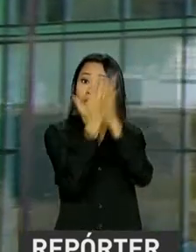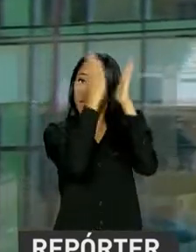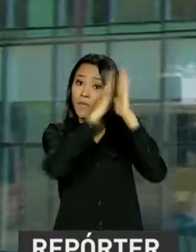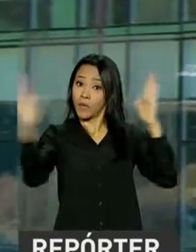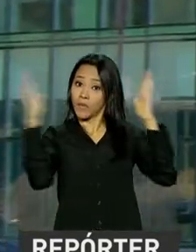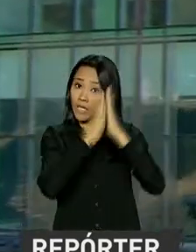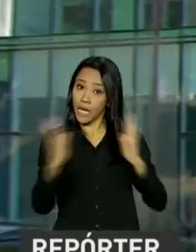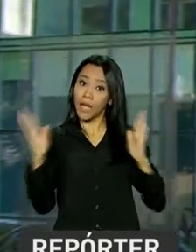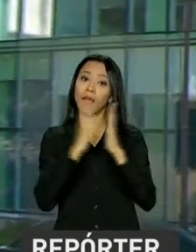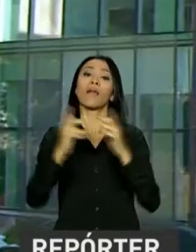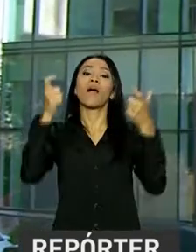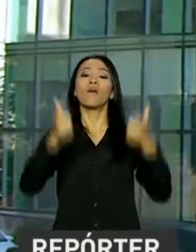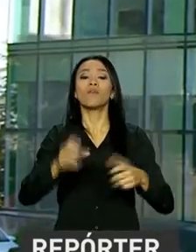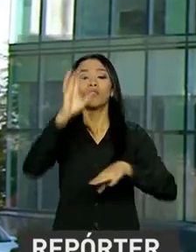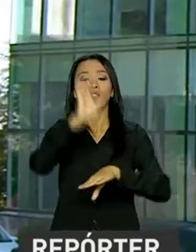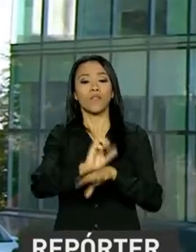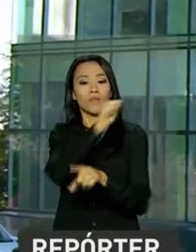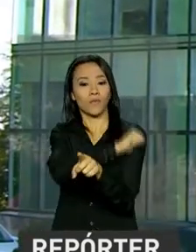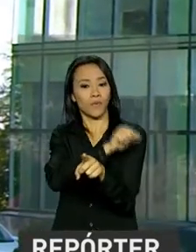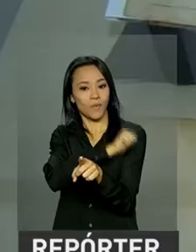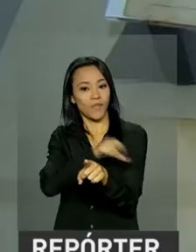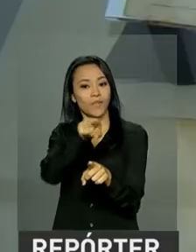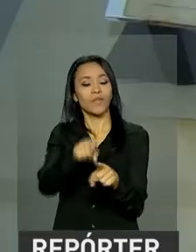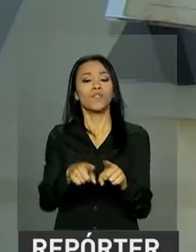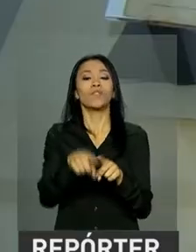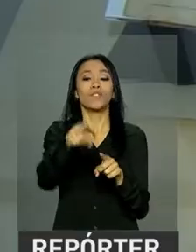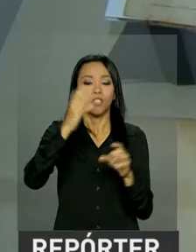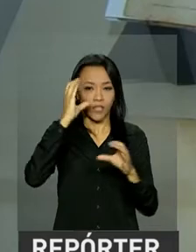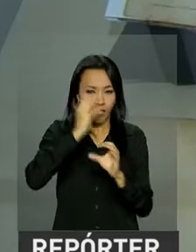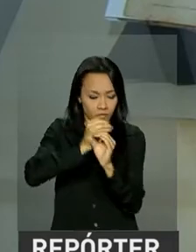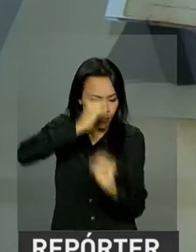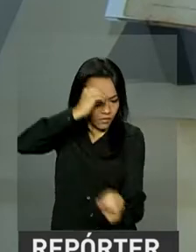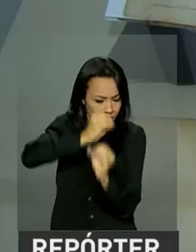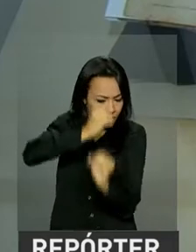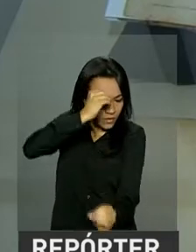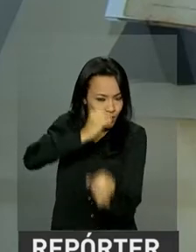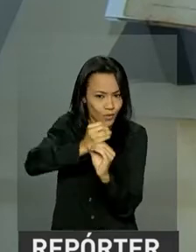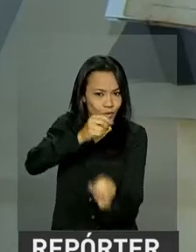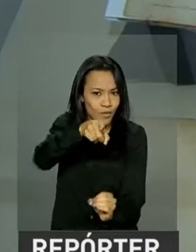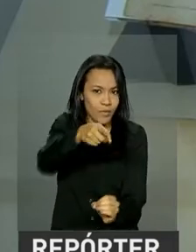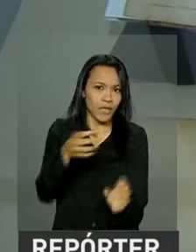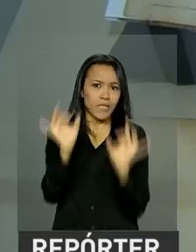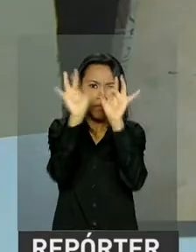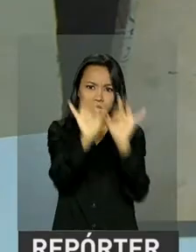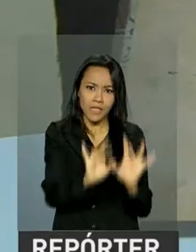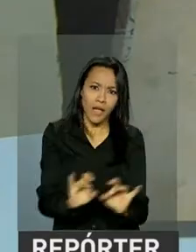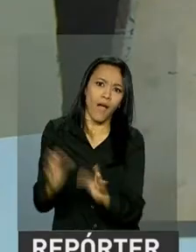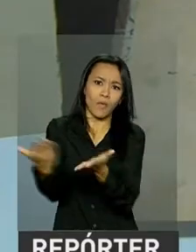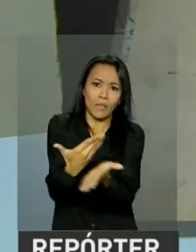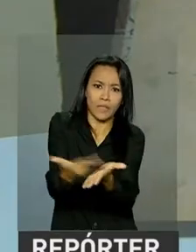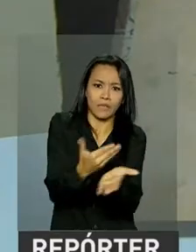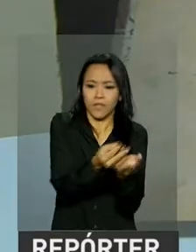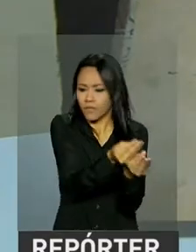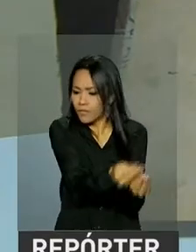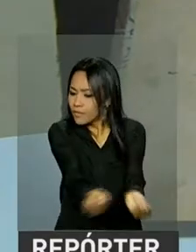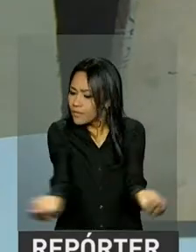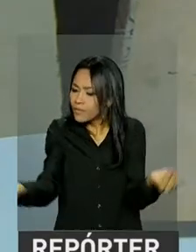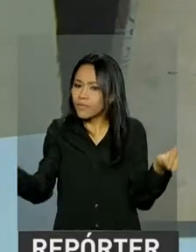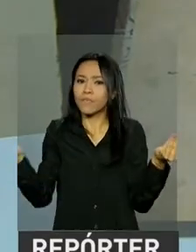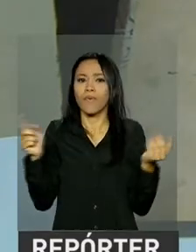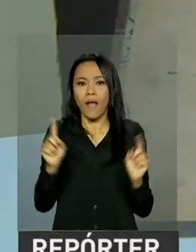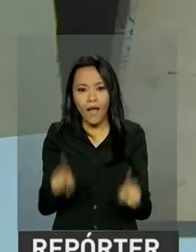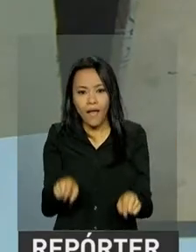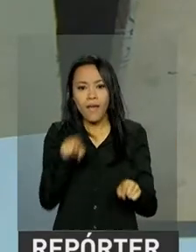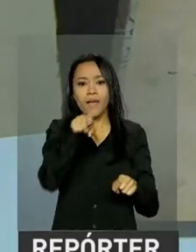de Astronomia do Rio de Janeiro, o MAST, que ganhou recentemente um acervo especial. As novas obras disponíveis ao público